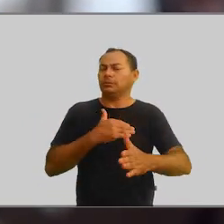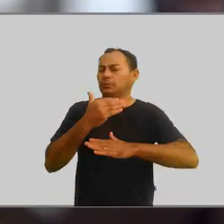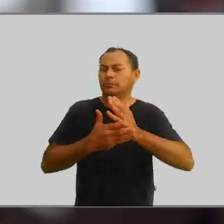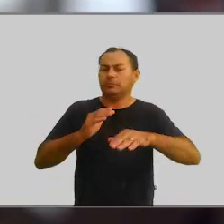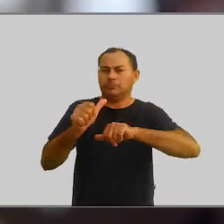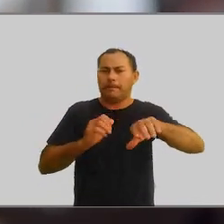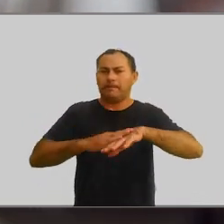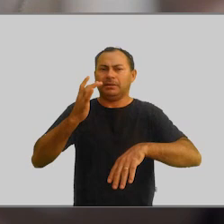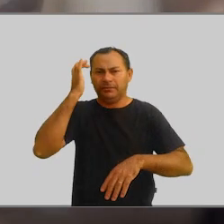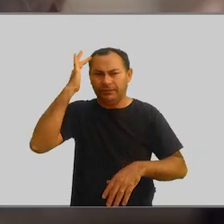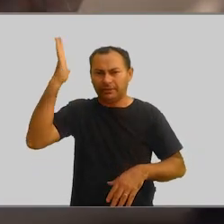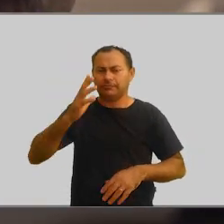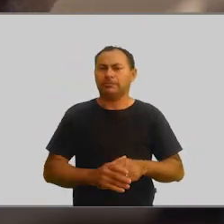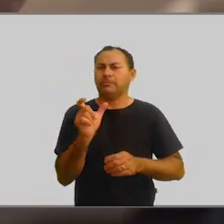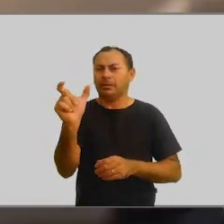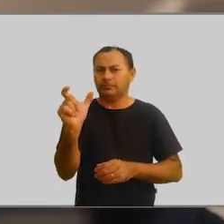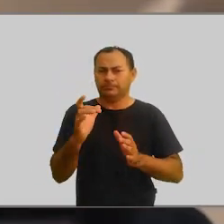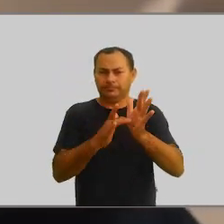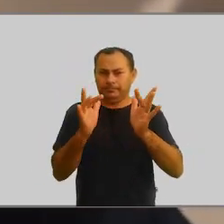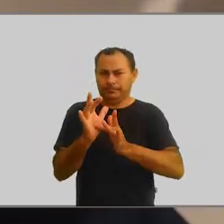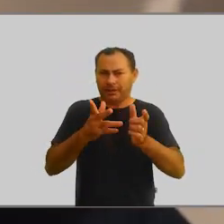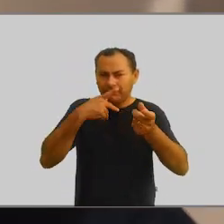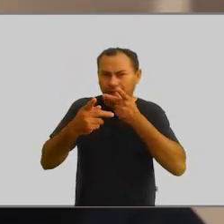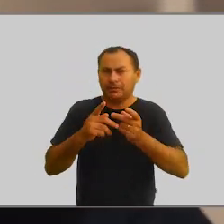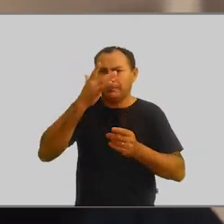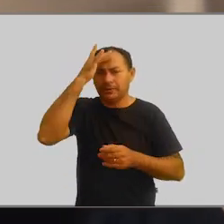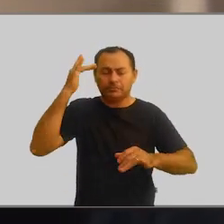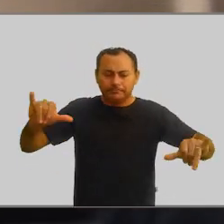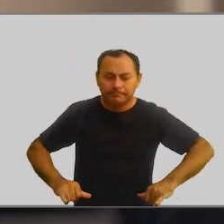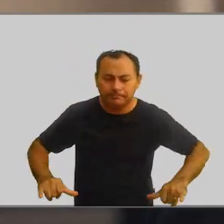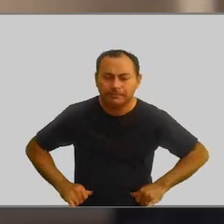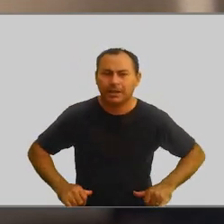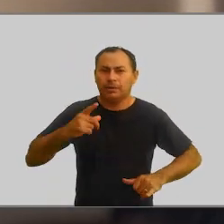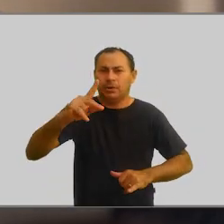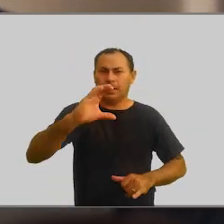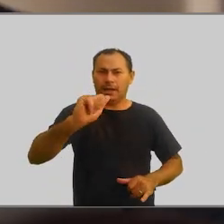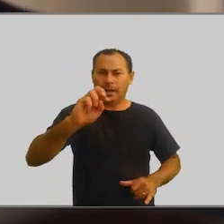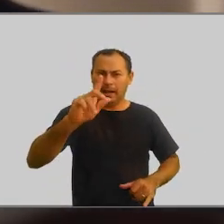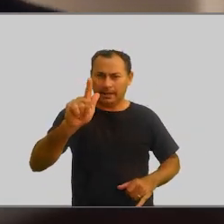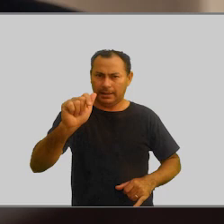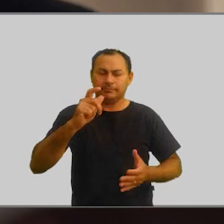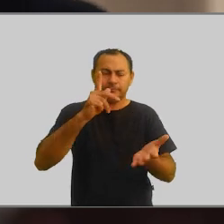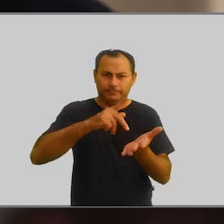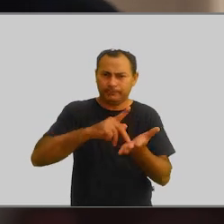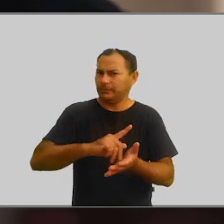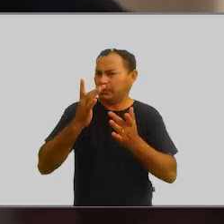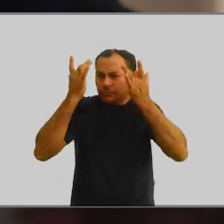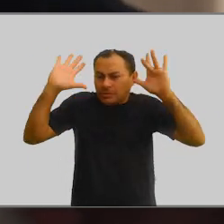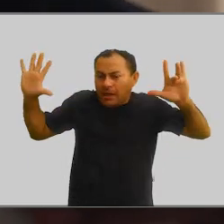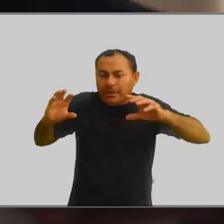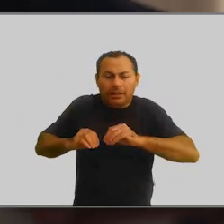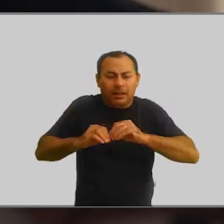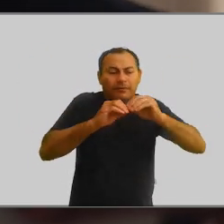mais fácil. Em outras palavras, Jesus está dizendo para os que estão sofrendo com suas cargas que, na verdade, eles não